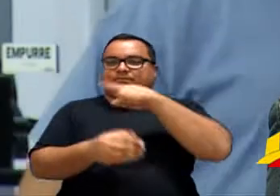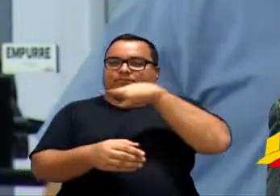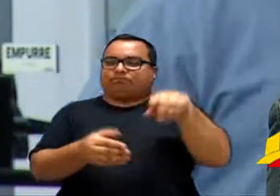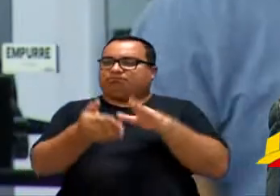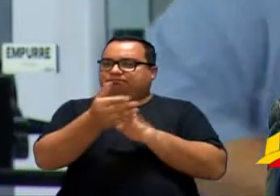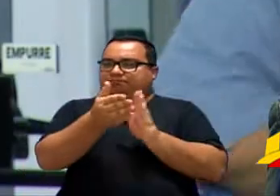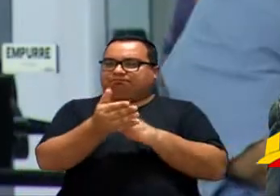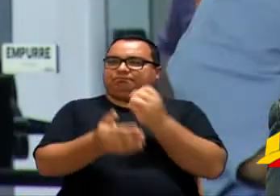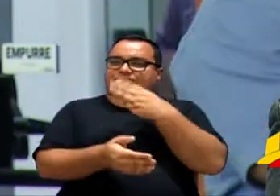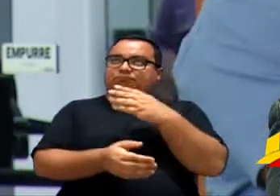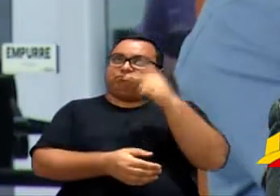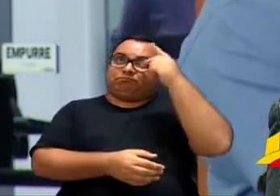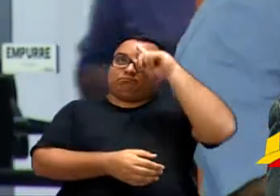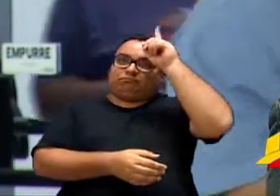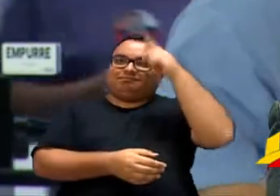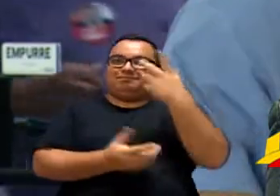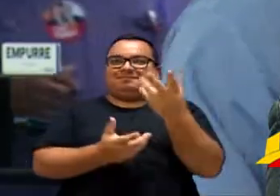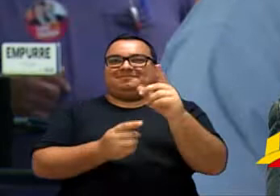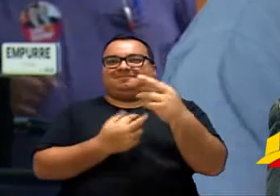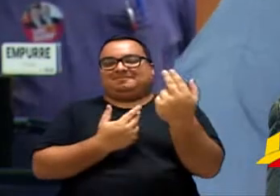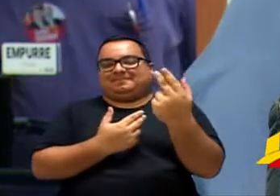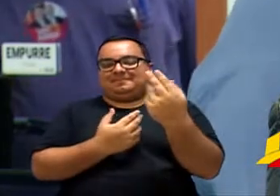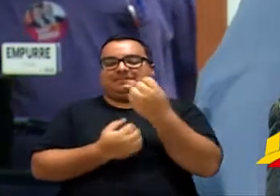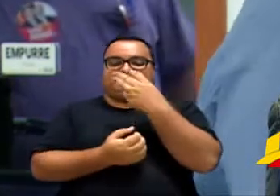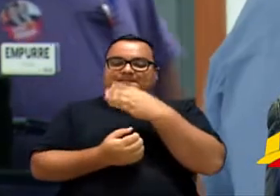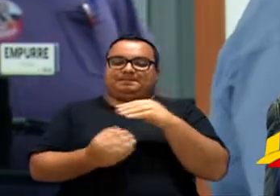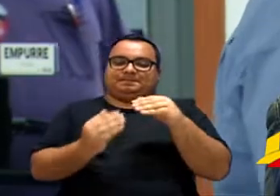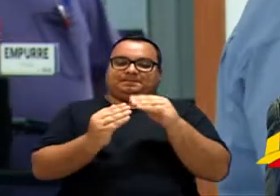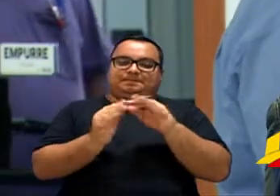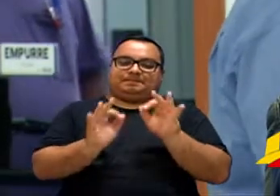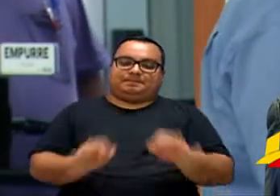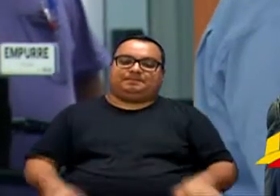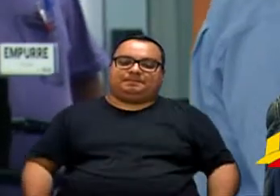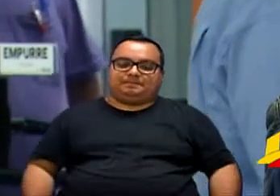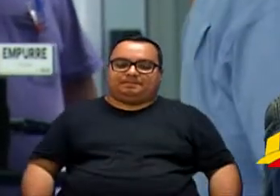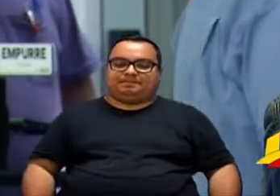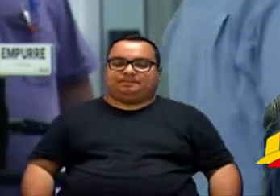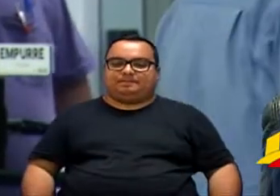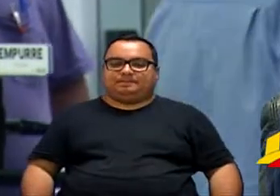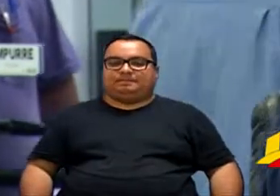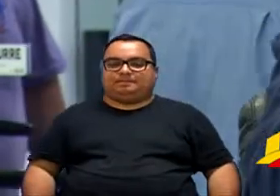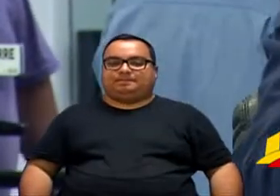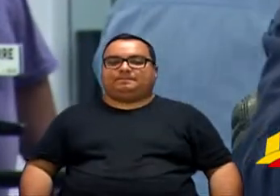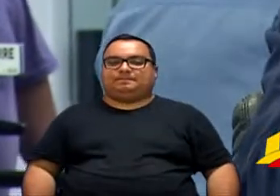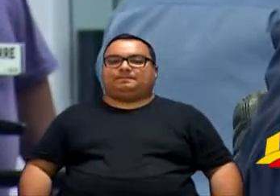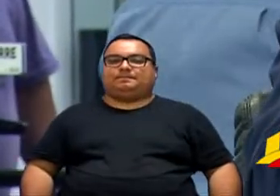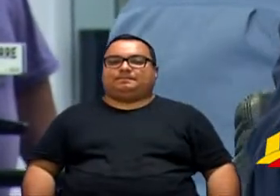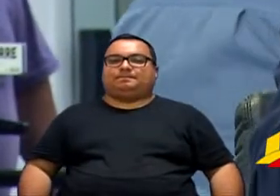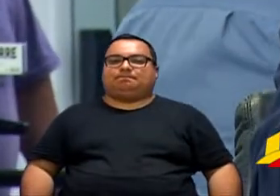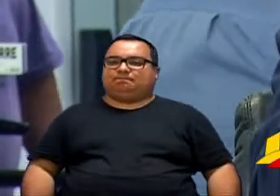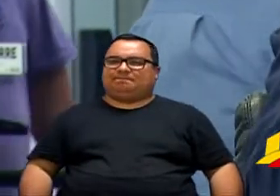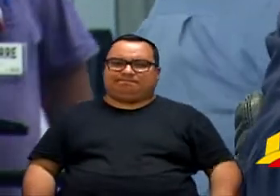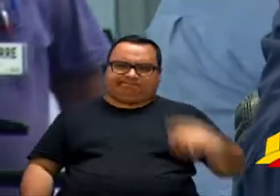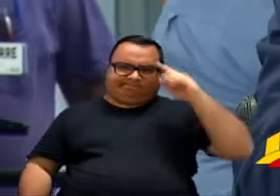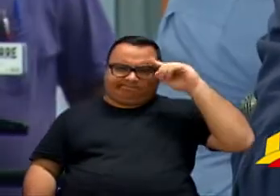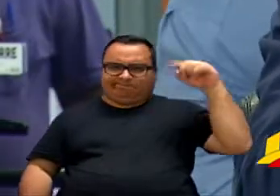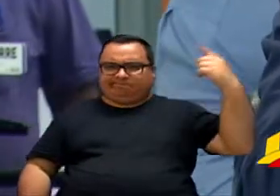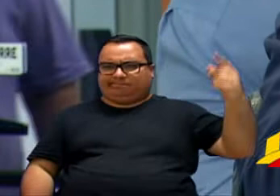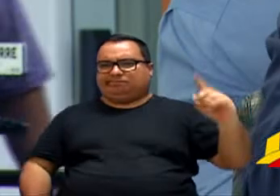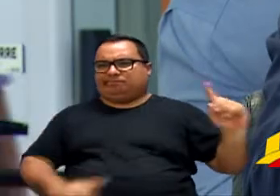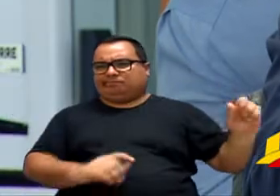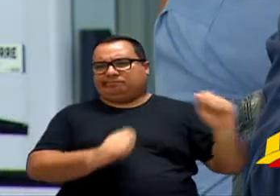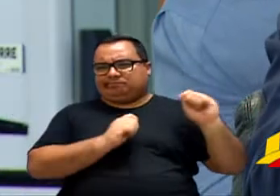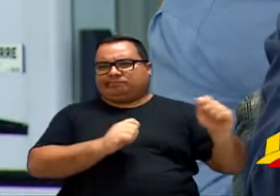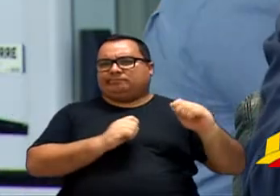queria ter eu ter ideia de ter montado um projeto com eles porque eu passei muito problema na zona norte o pessoal me cobrando quase todos os dias aí como